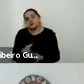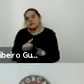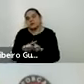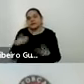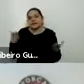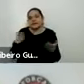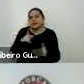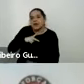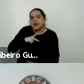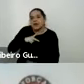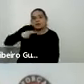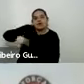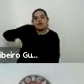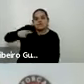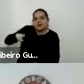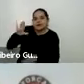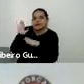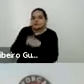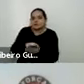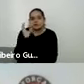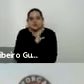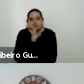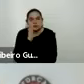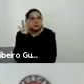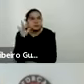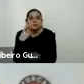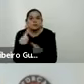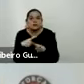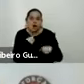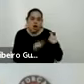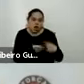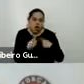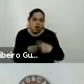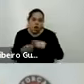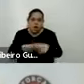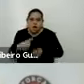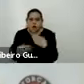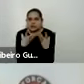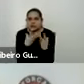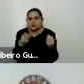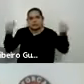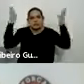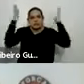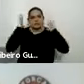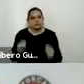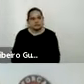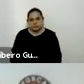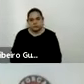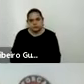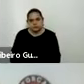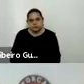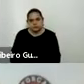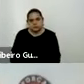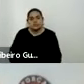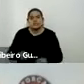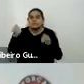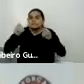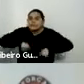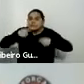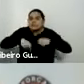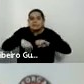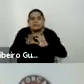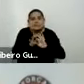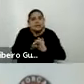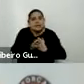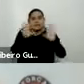auxílio, eu não sei por que se enrola tanto, né? Como diz você, tem os fiscalistas. Precisa liberar, as